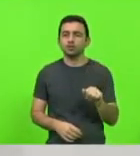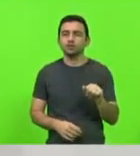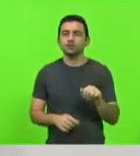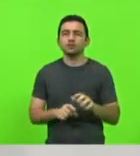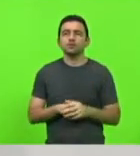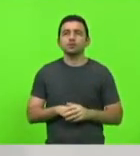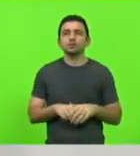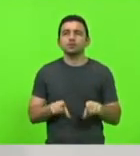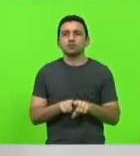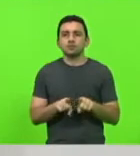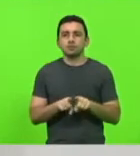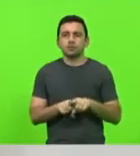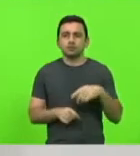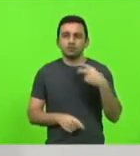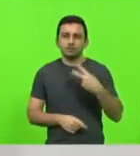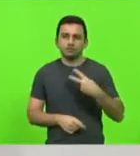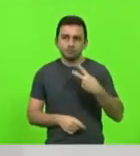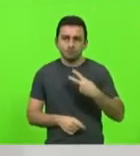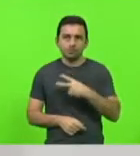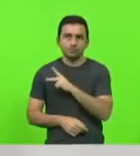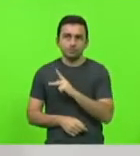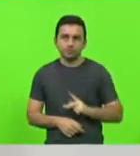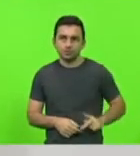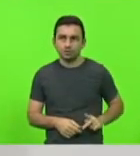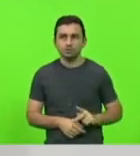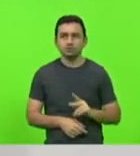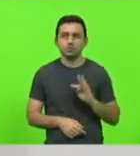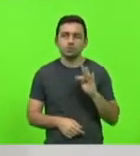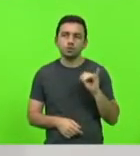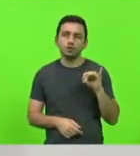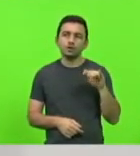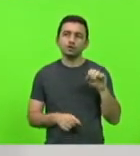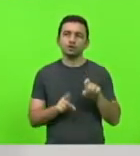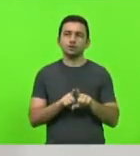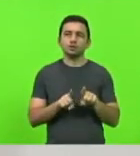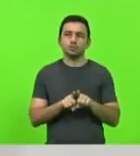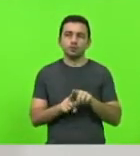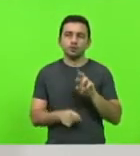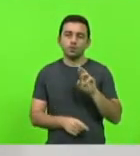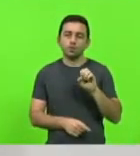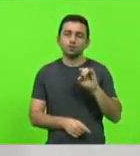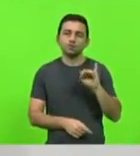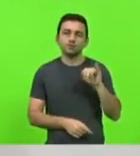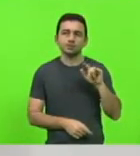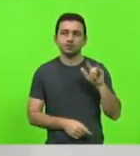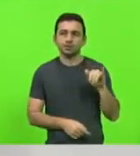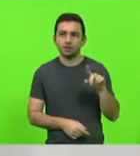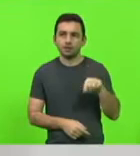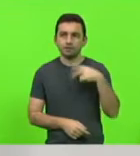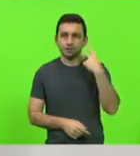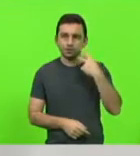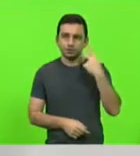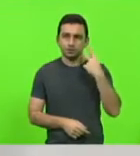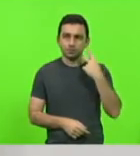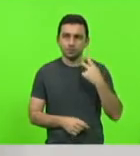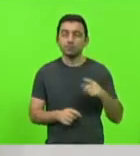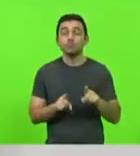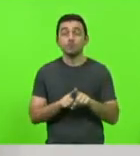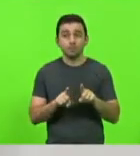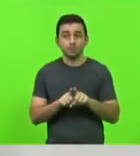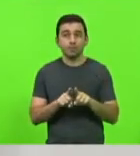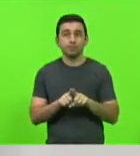presidente, vice-presidente Tuane Gandolfi, Valdenir Marchioro e Roseli Gabiati, vereadores. Também o